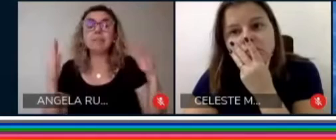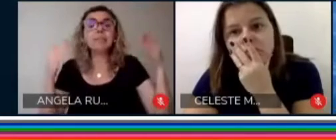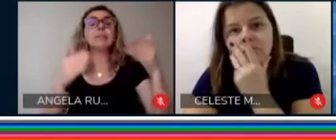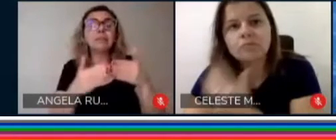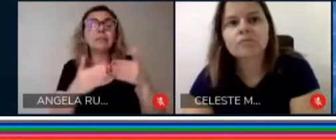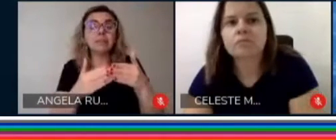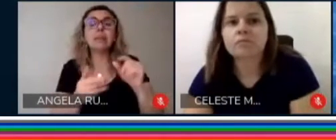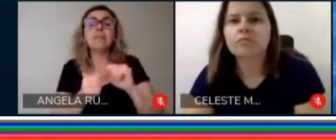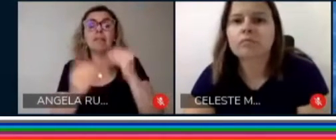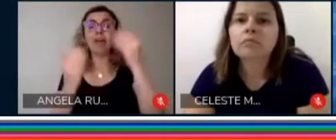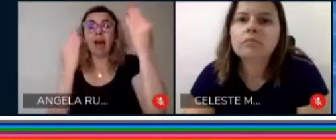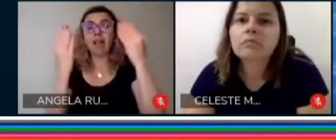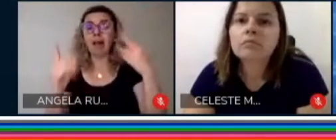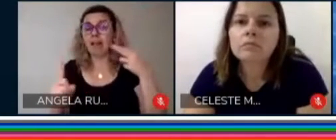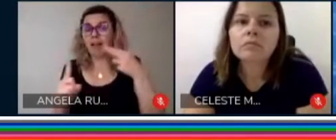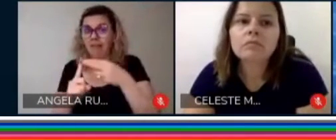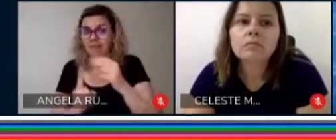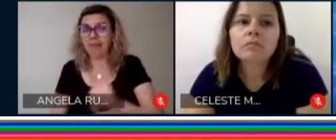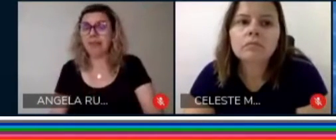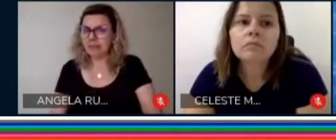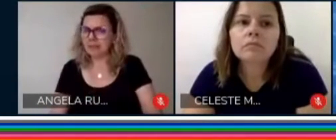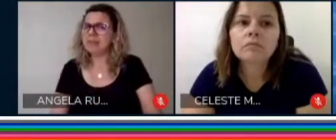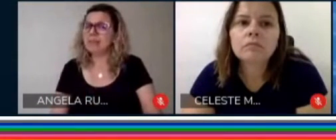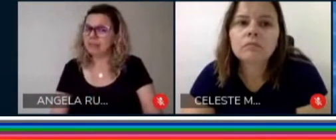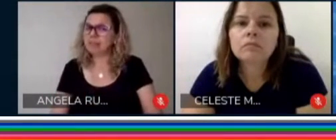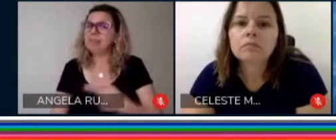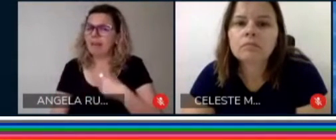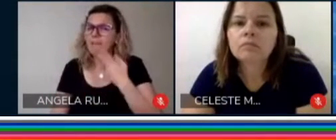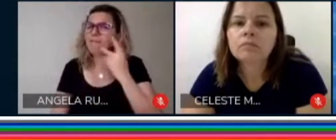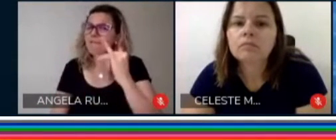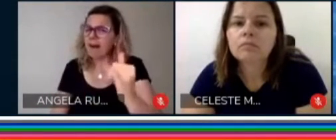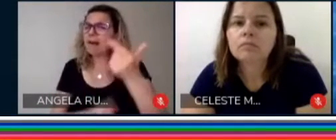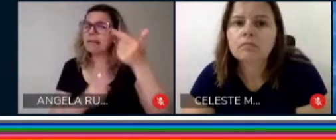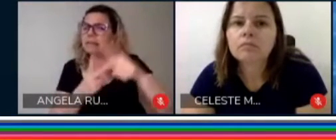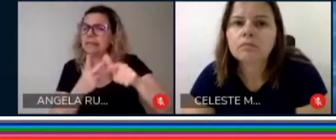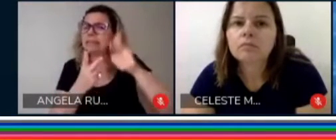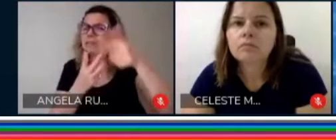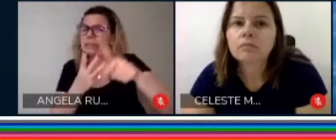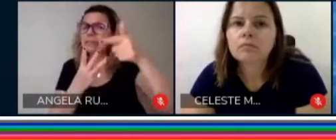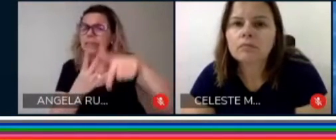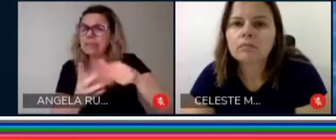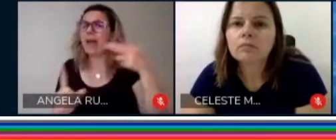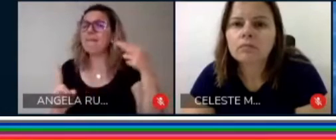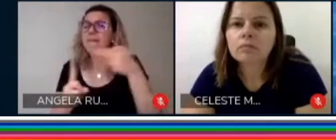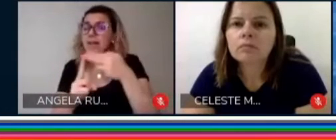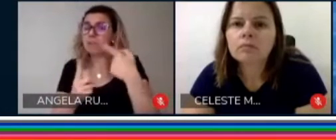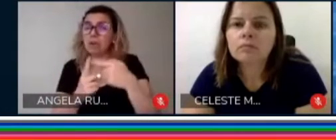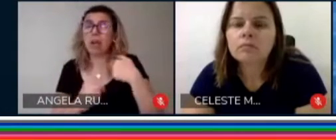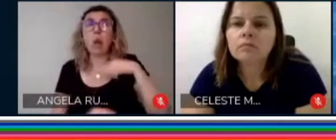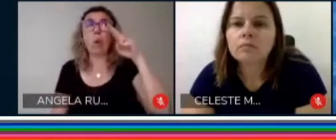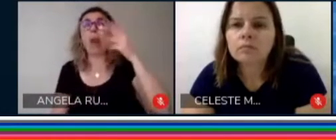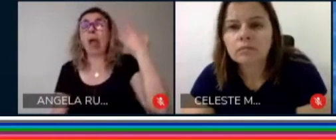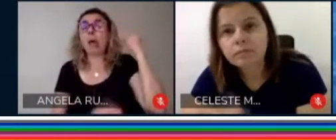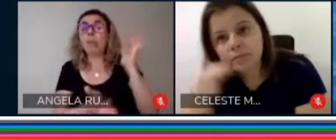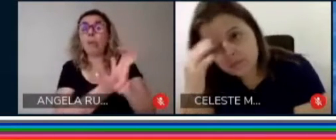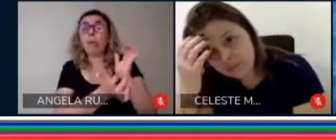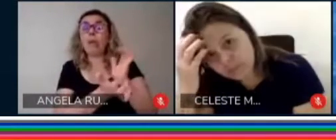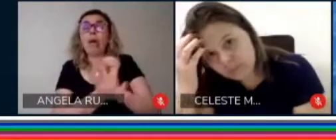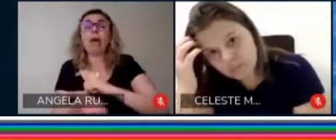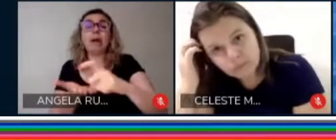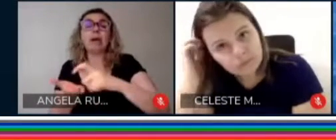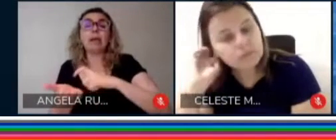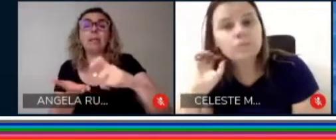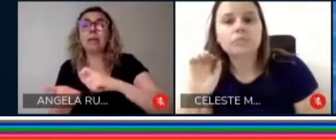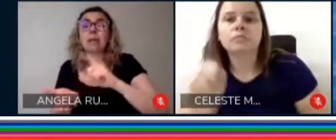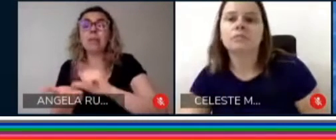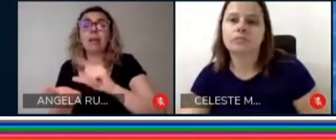das referências, né? Então, eu fico martelando nisso, porque eu lembro de colegas meus que imprimiam artigos